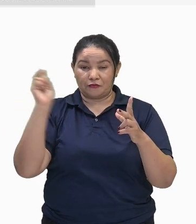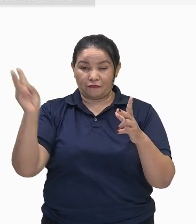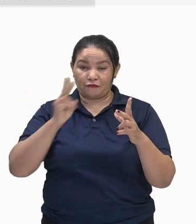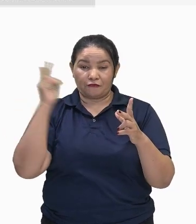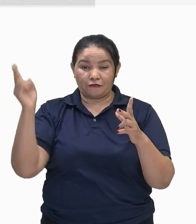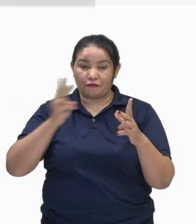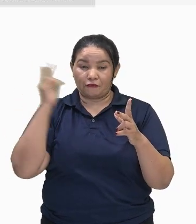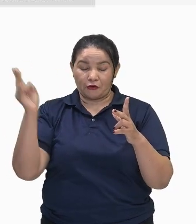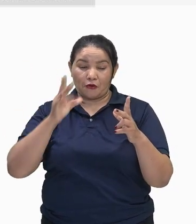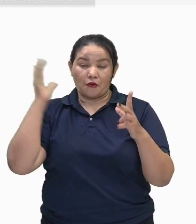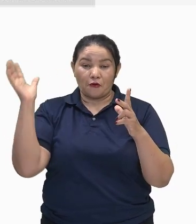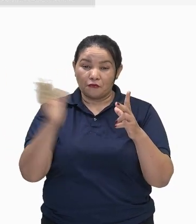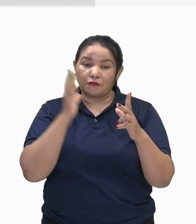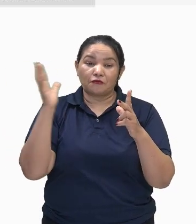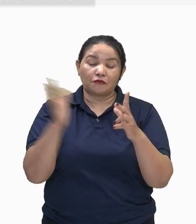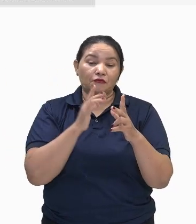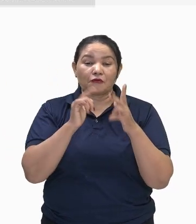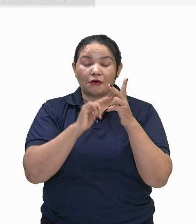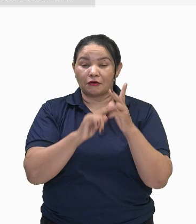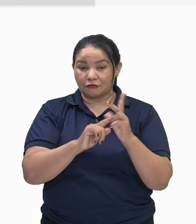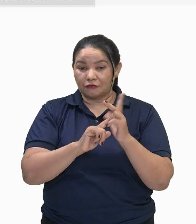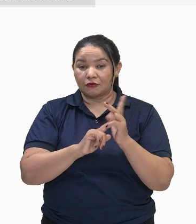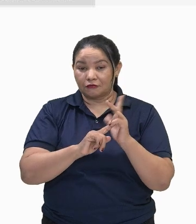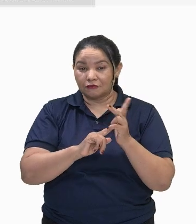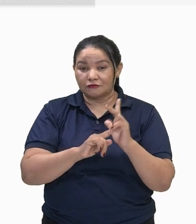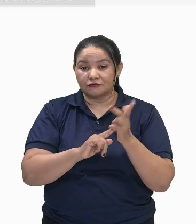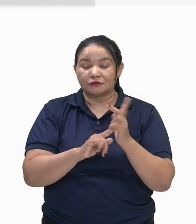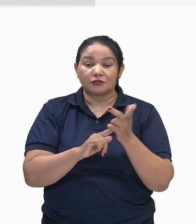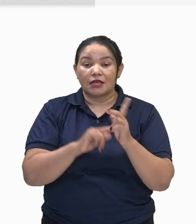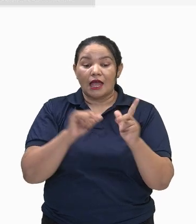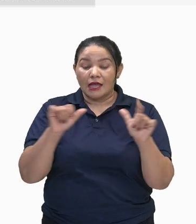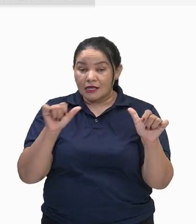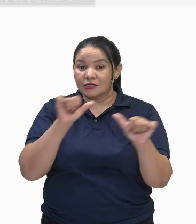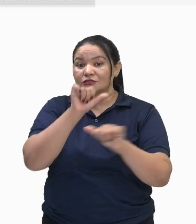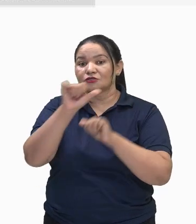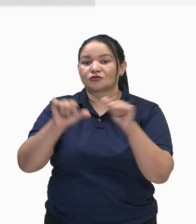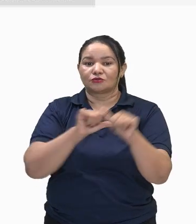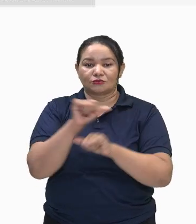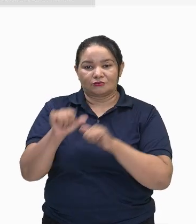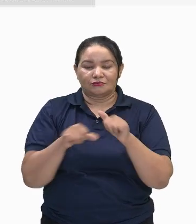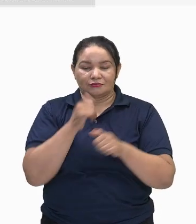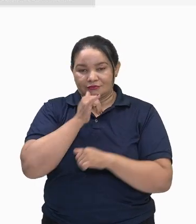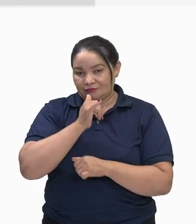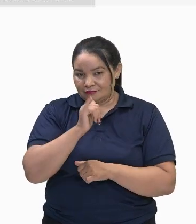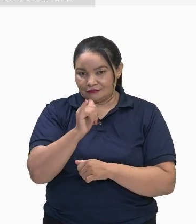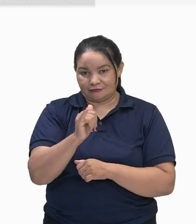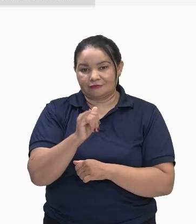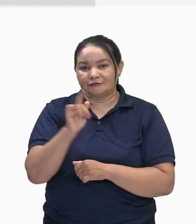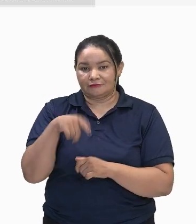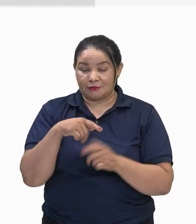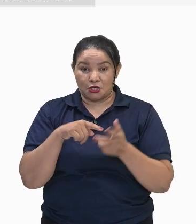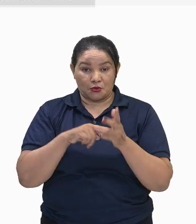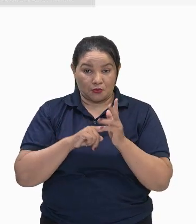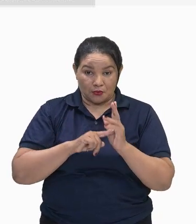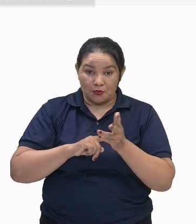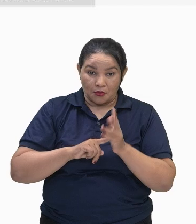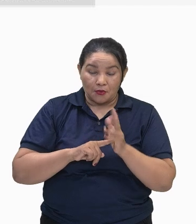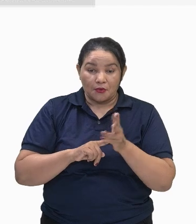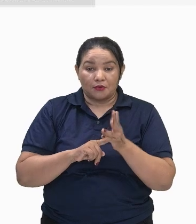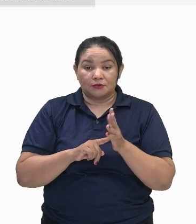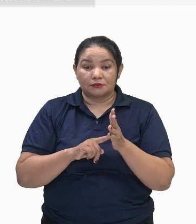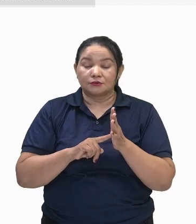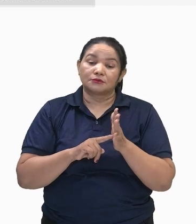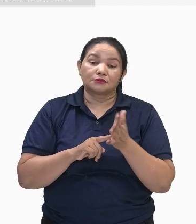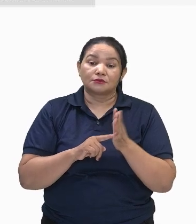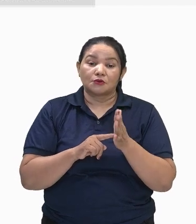atinge, convertendo a energia cinética do vento em energia mecânica. Assim, um gerador acoplado